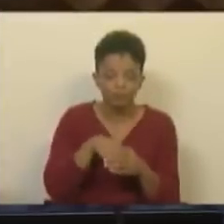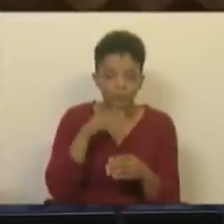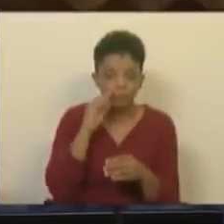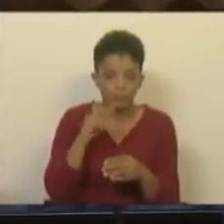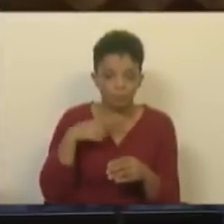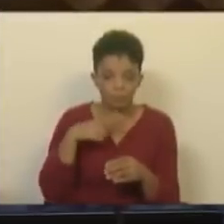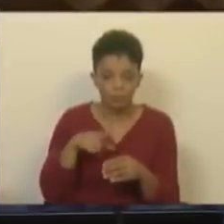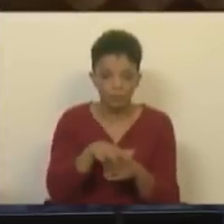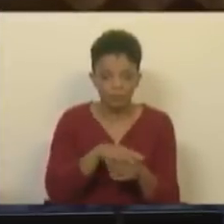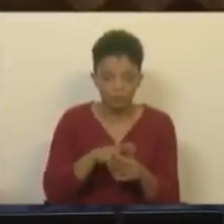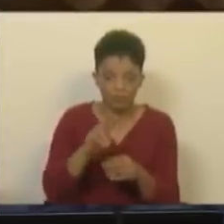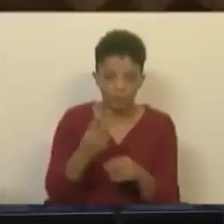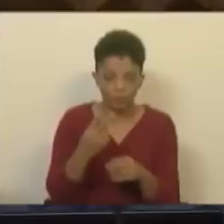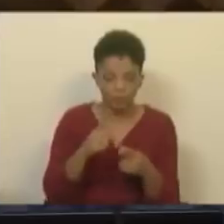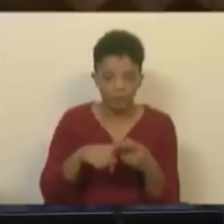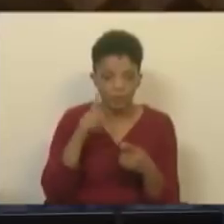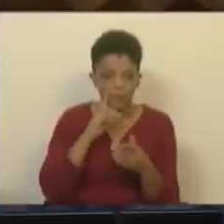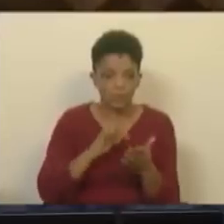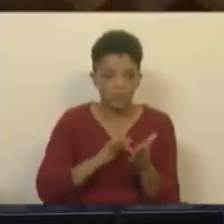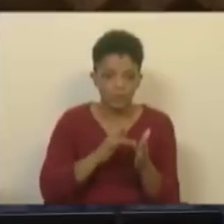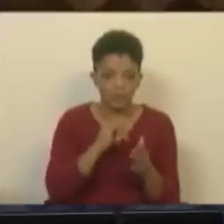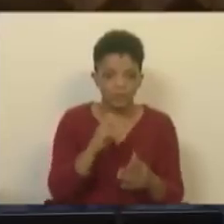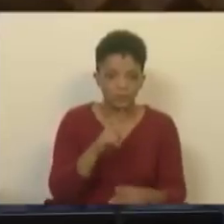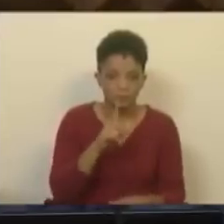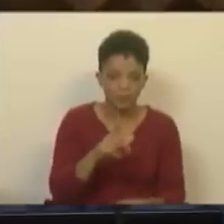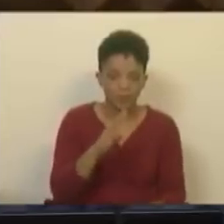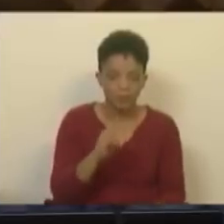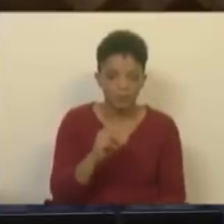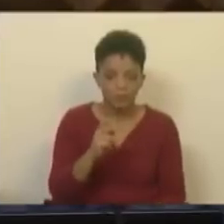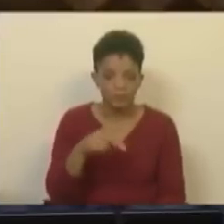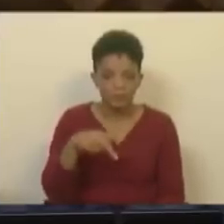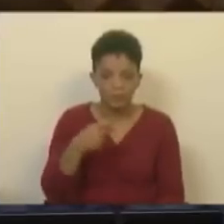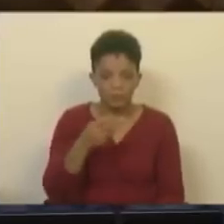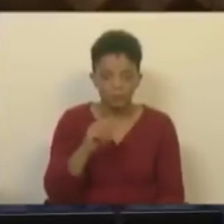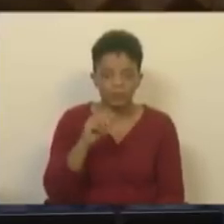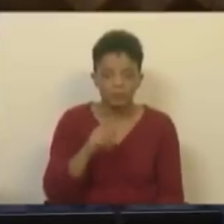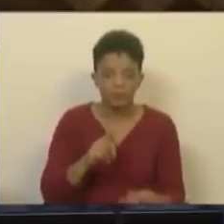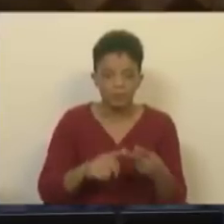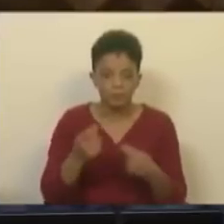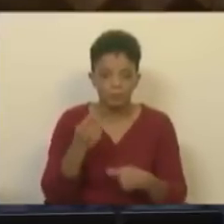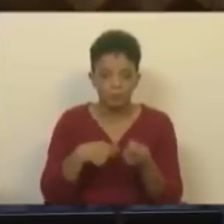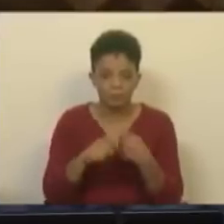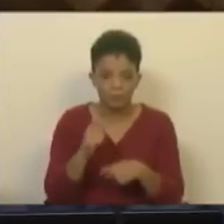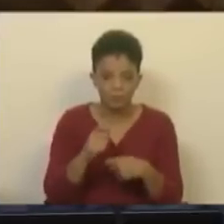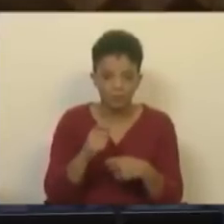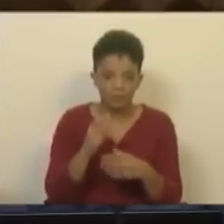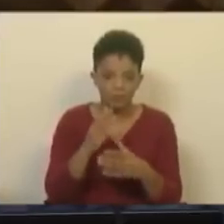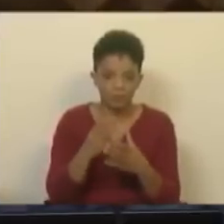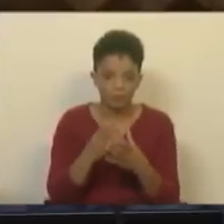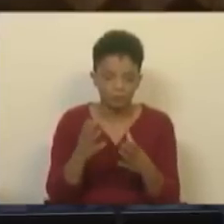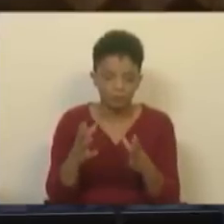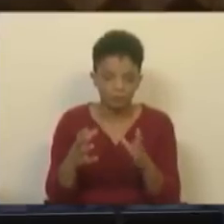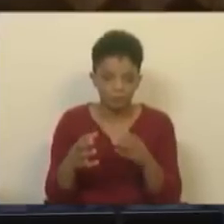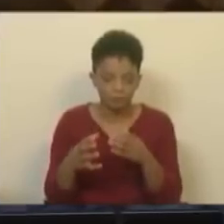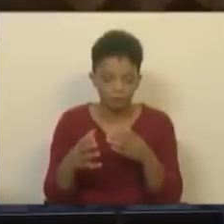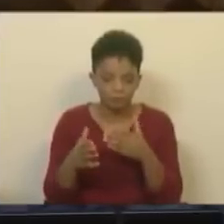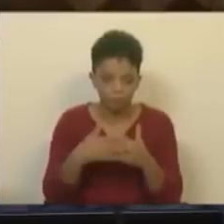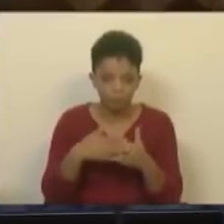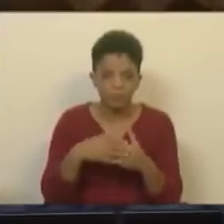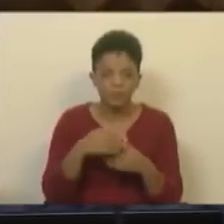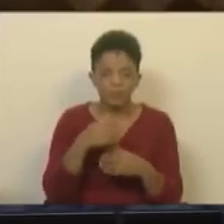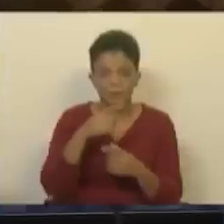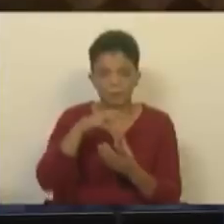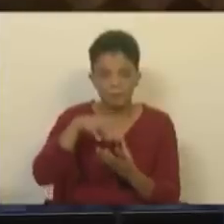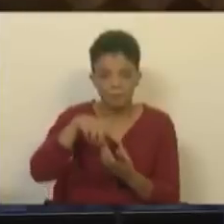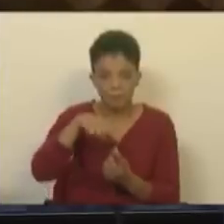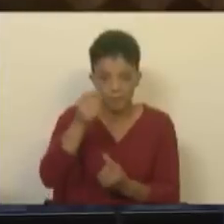casos relativa a Engenheiro Isabel dos Santos e relativo ao processo de venda e resolução do bairro na altura quer o seu previsto quero o